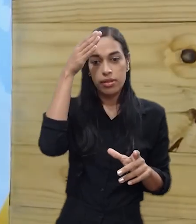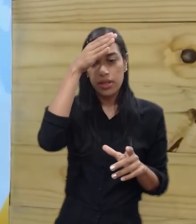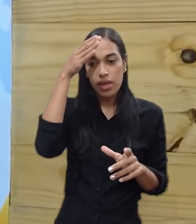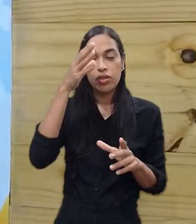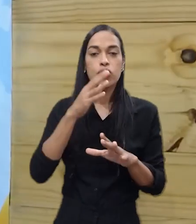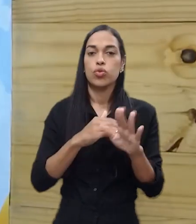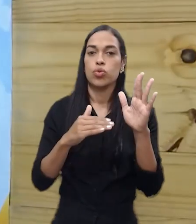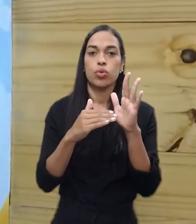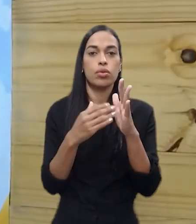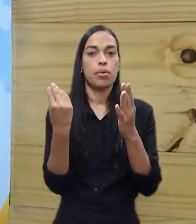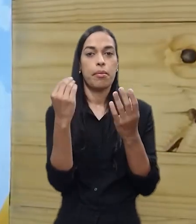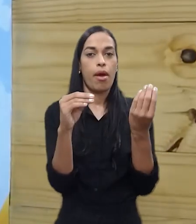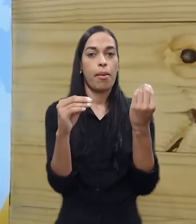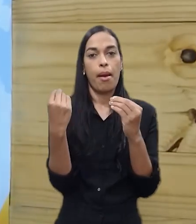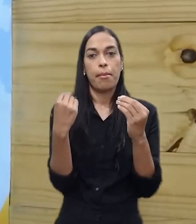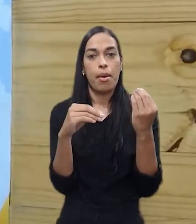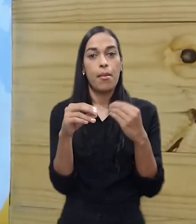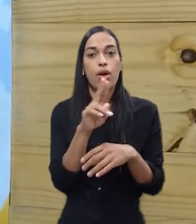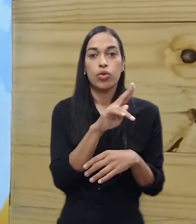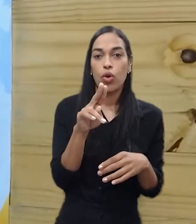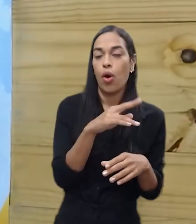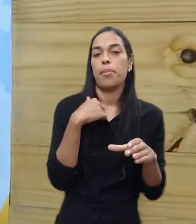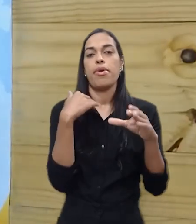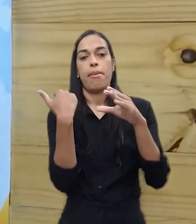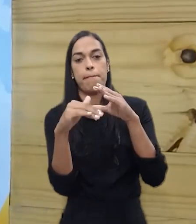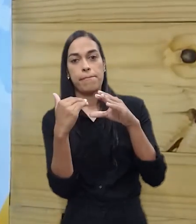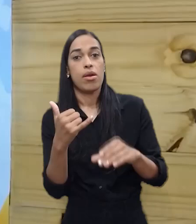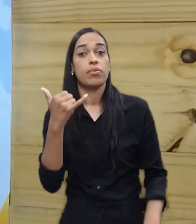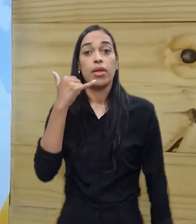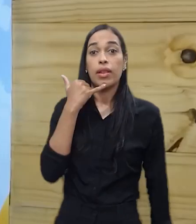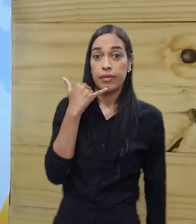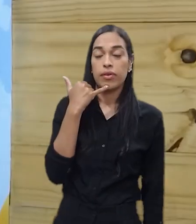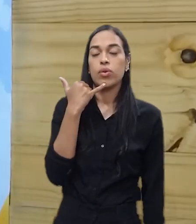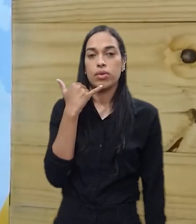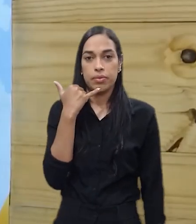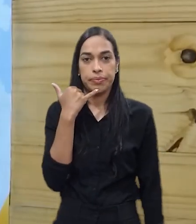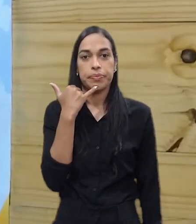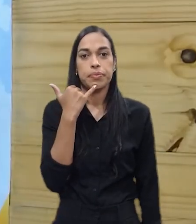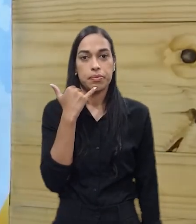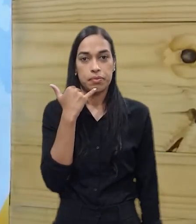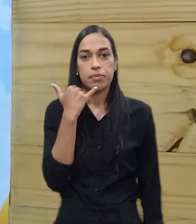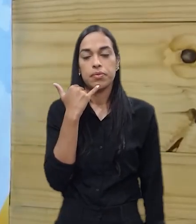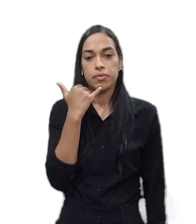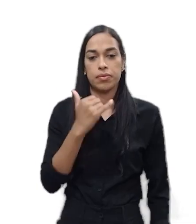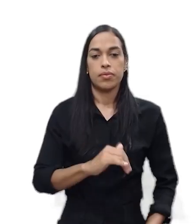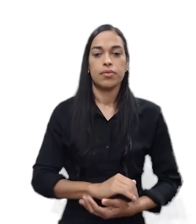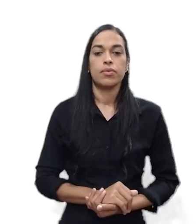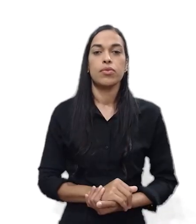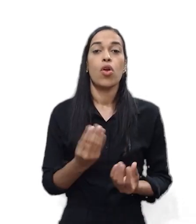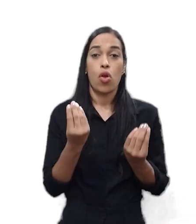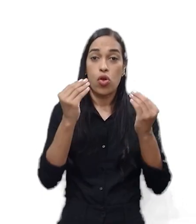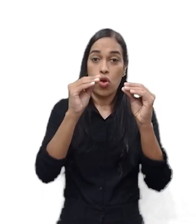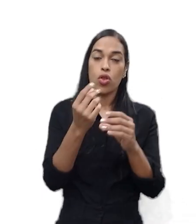clientes, né? E vai digitar o nome, e-mail, telefone, que são os nomes das colunas, né?